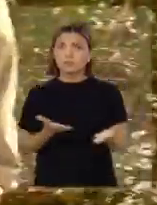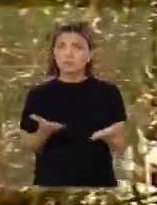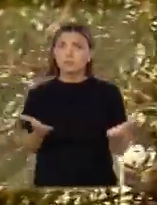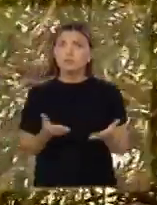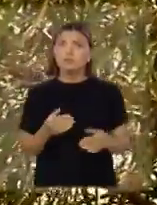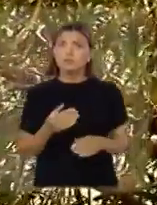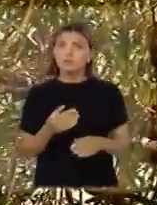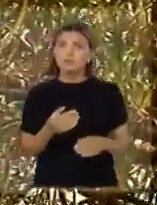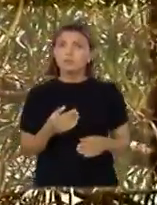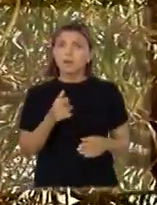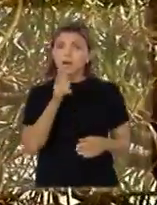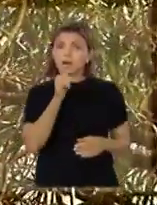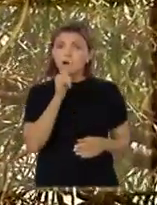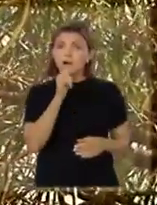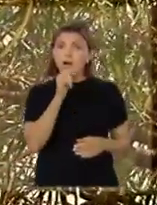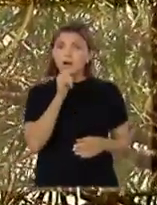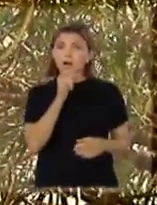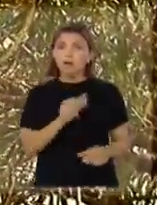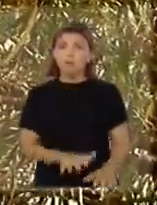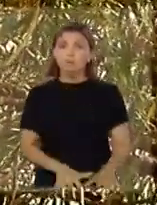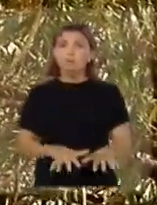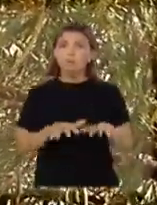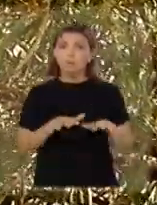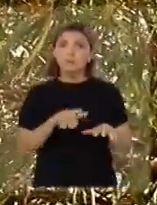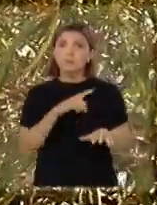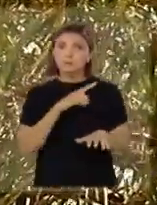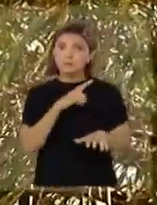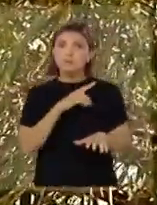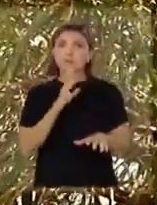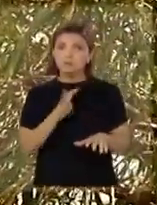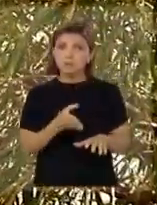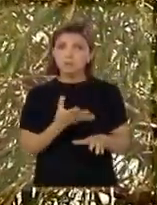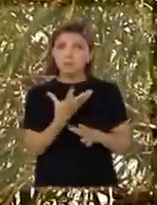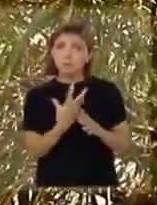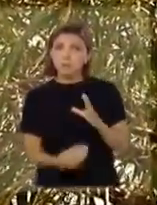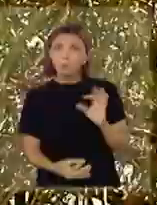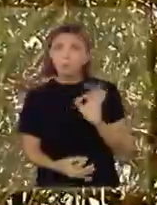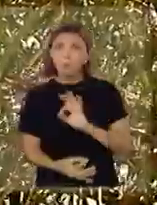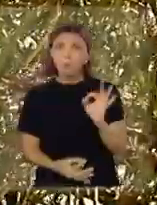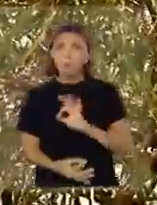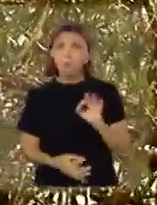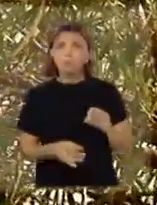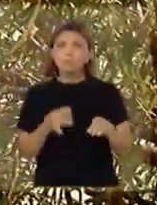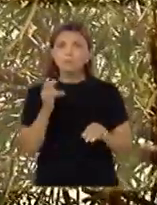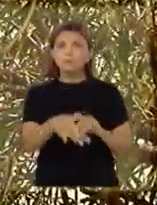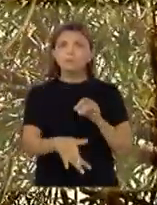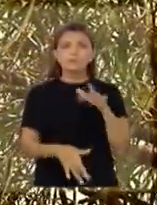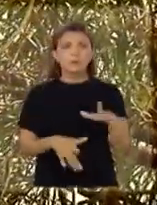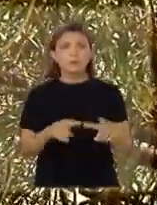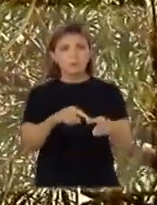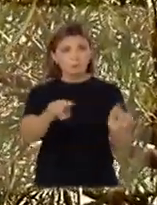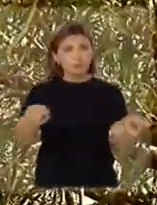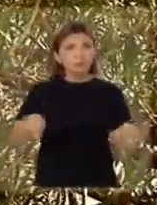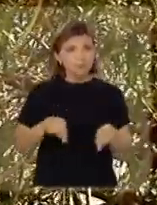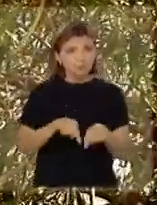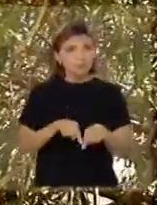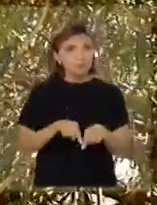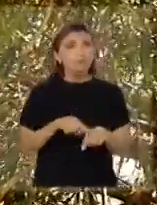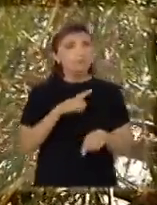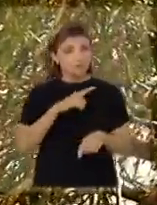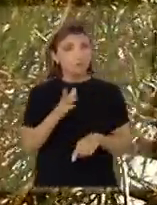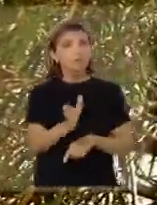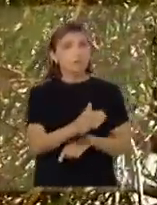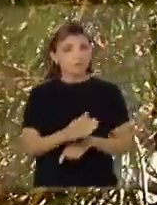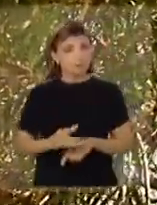A gente tá na época da vazante. Daí a água que não foi embora pelos rios, nem foi absorvida pela terra, forma esses lagos rasos que